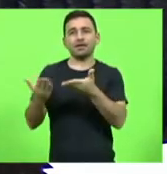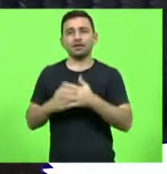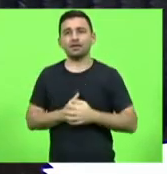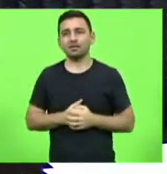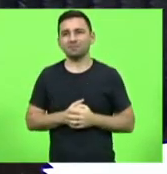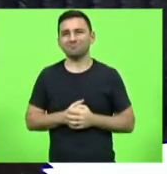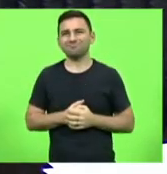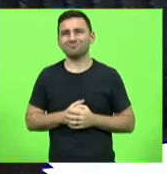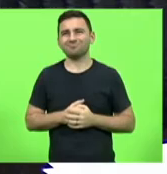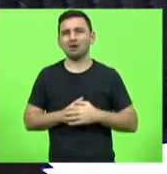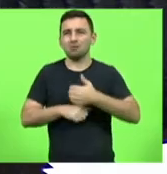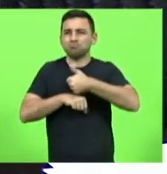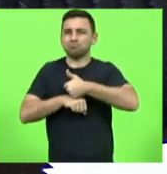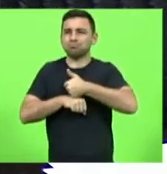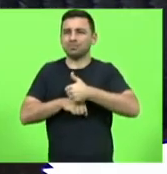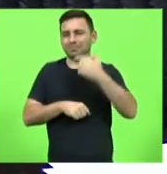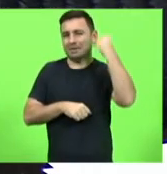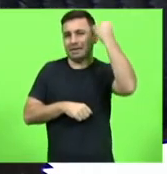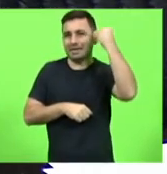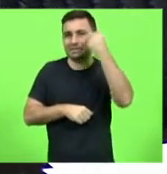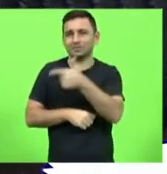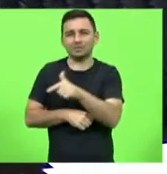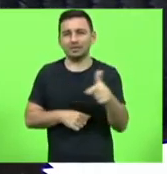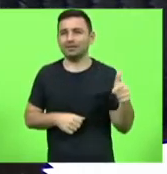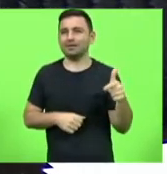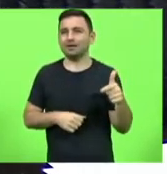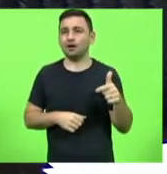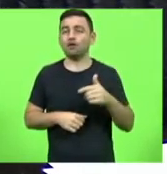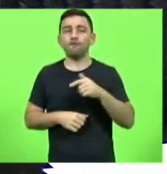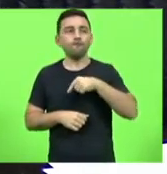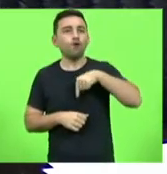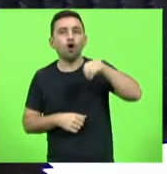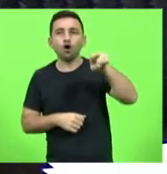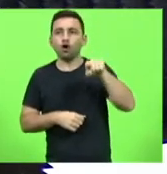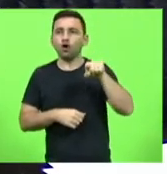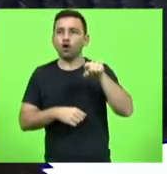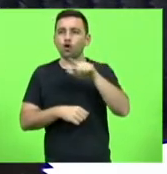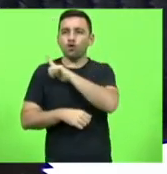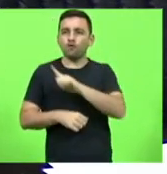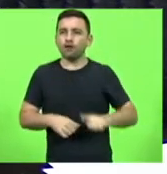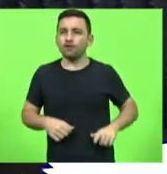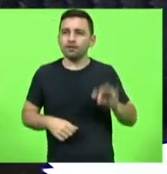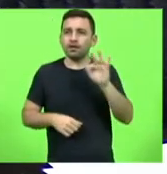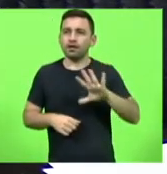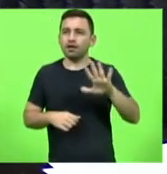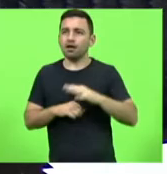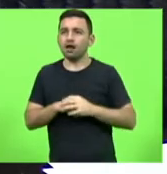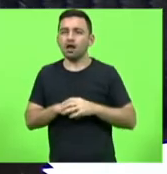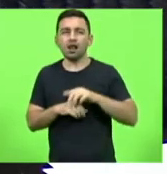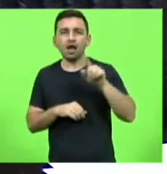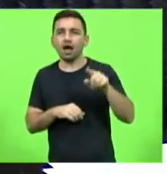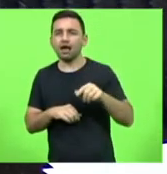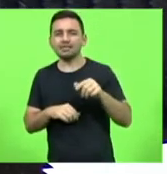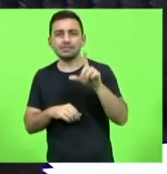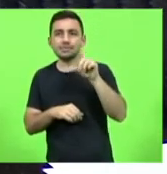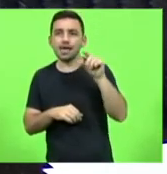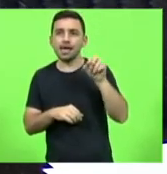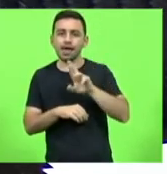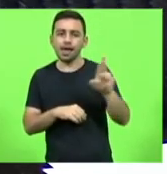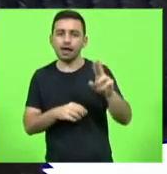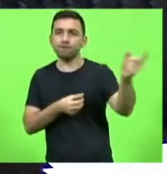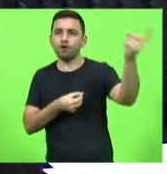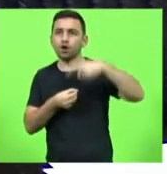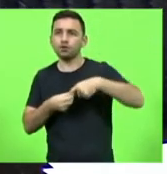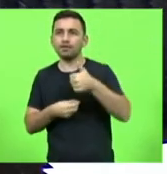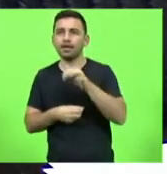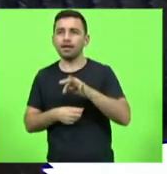Amador. Inexperiente, que foi para o governo federal, que leva de cada 100 reais, volta 10, e o Nordeste investe 10 e volta